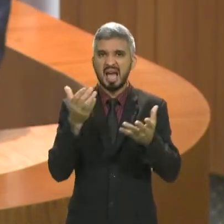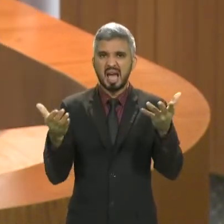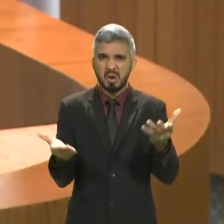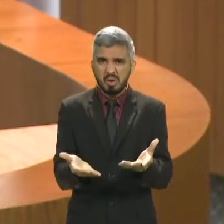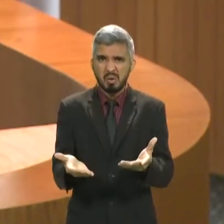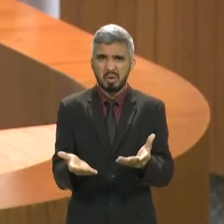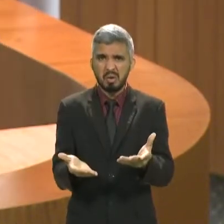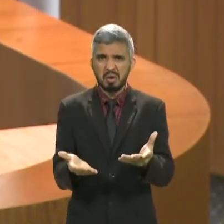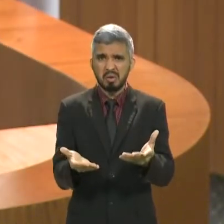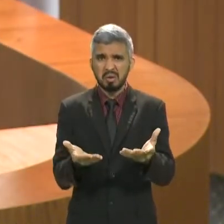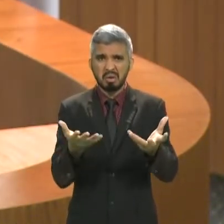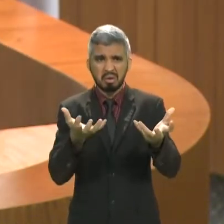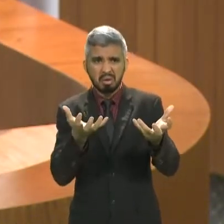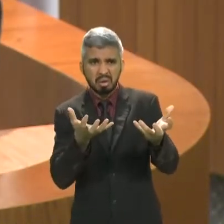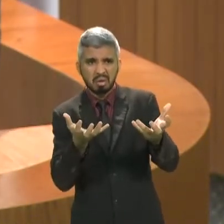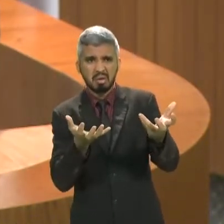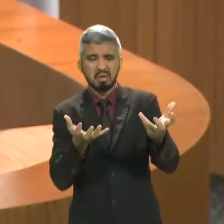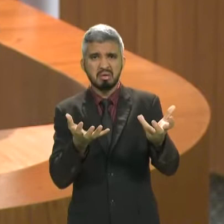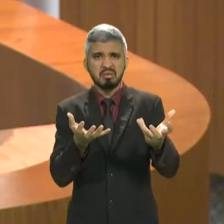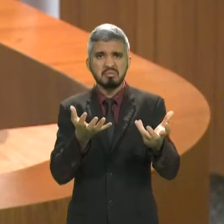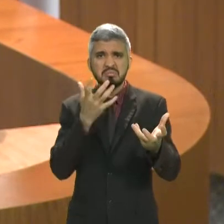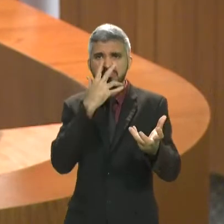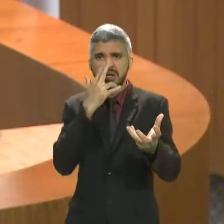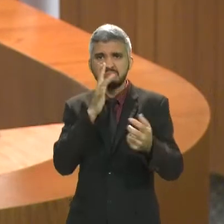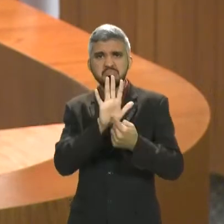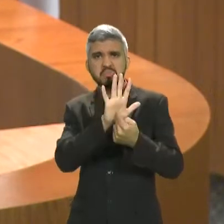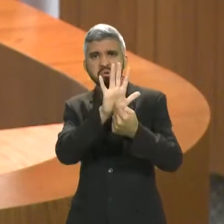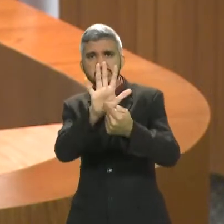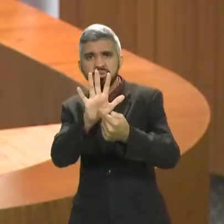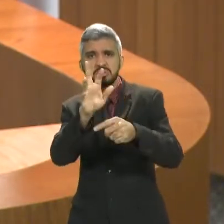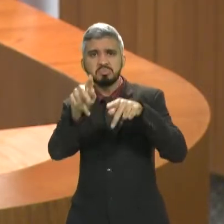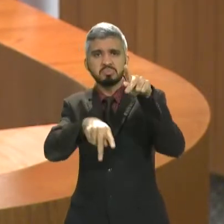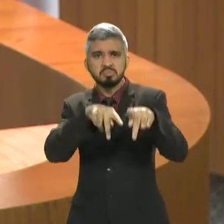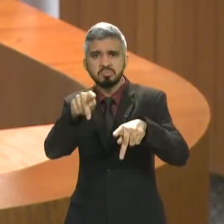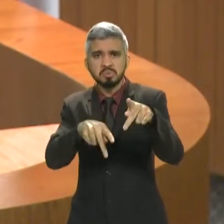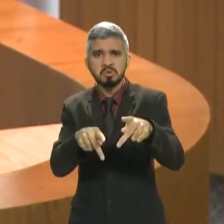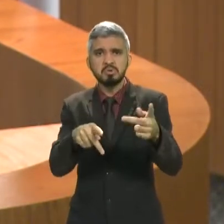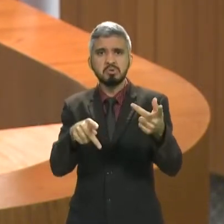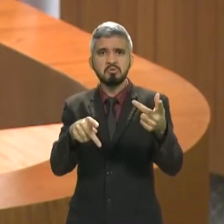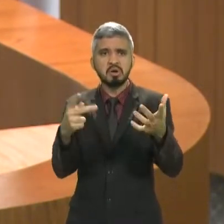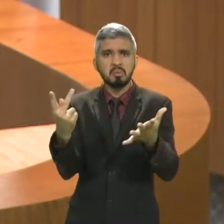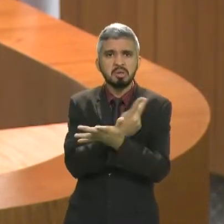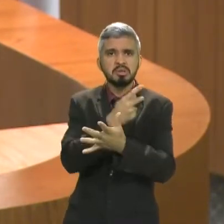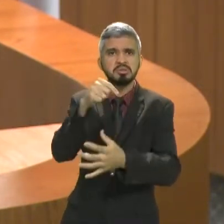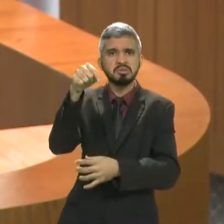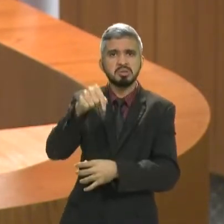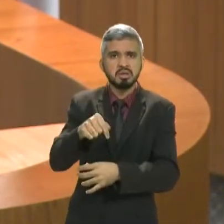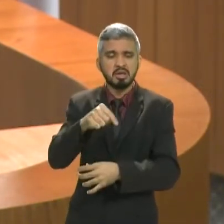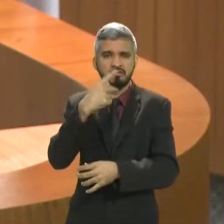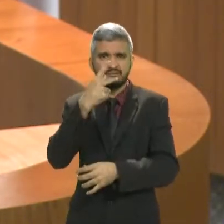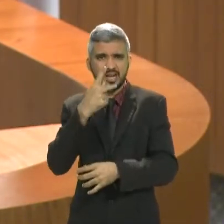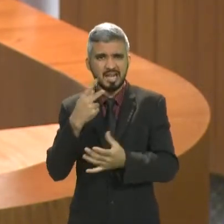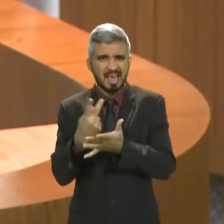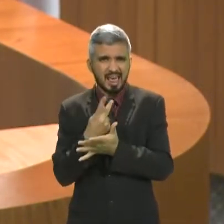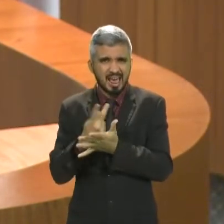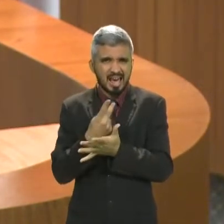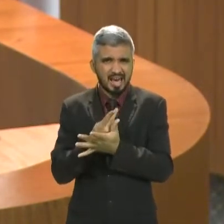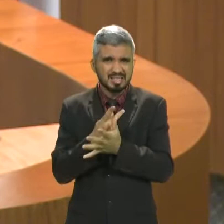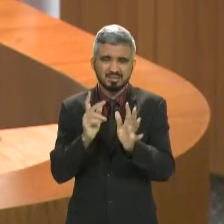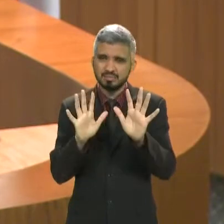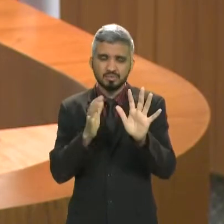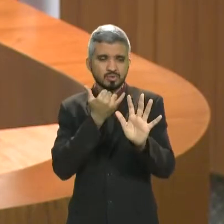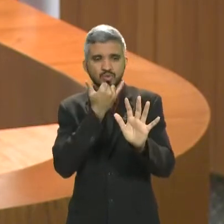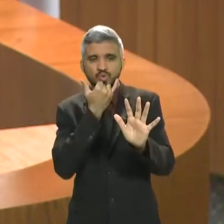deturpar, tentar levar para a população o que está acontecendo na Assembleia Legislativa, querendo reverter esse